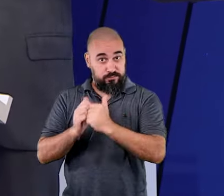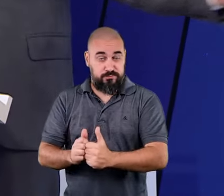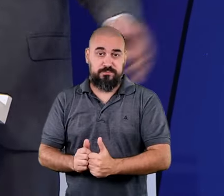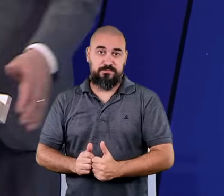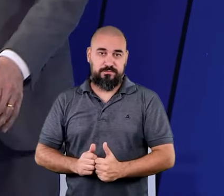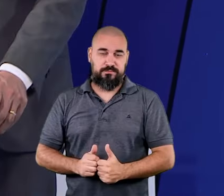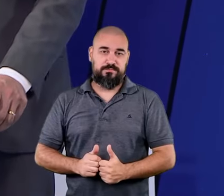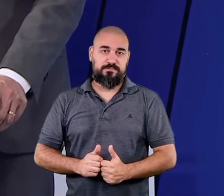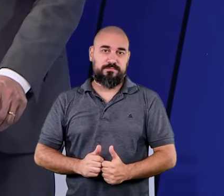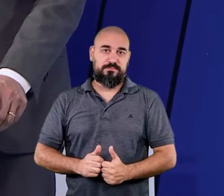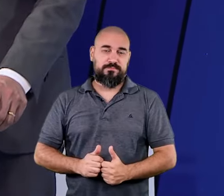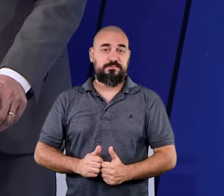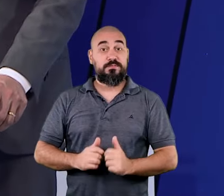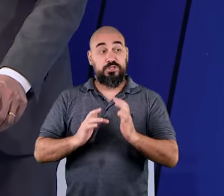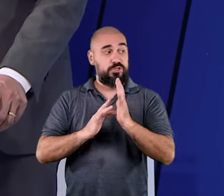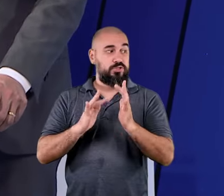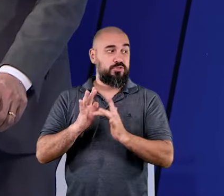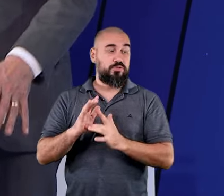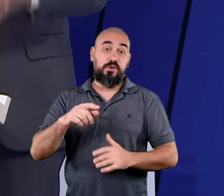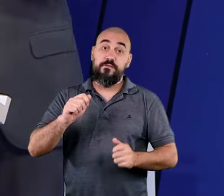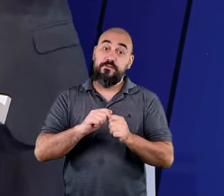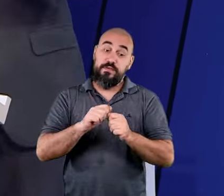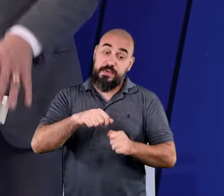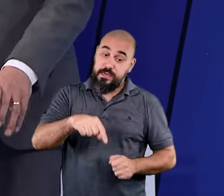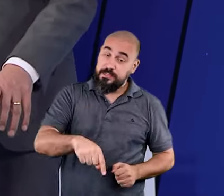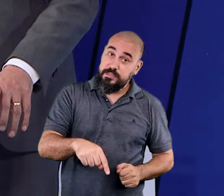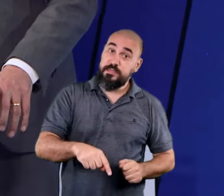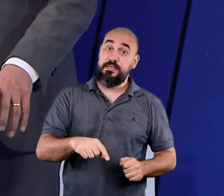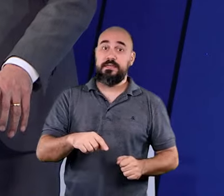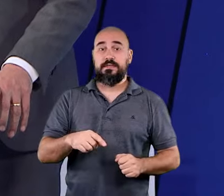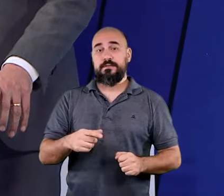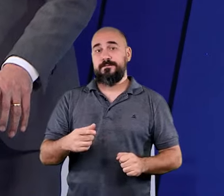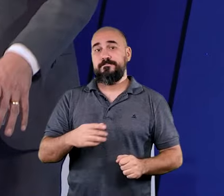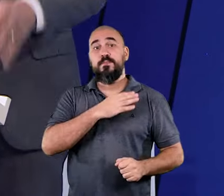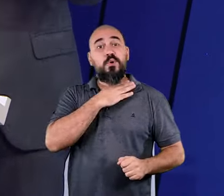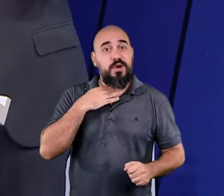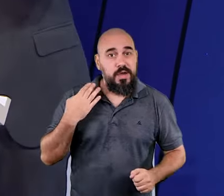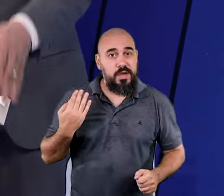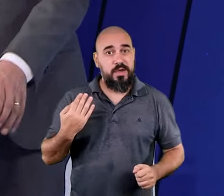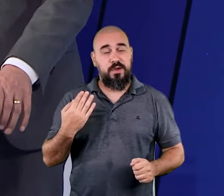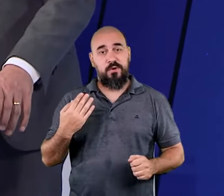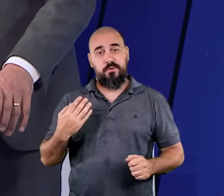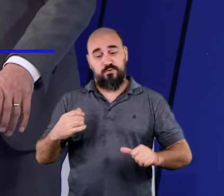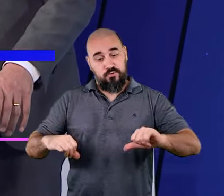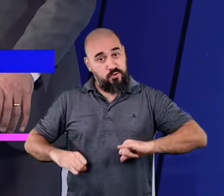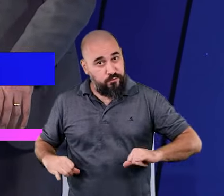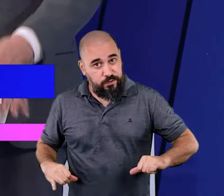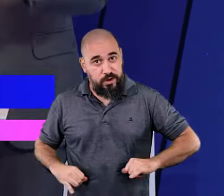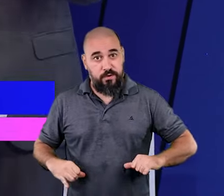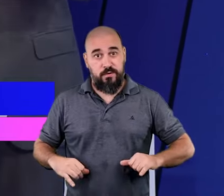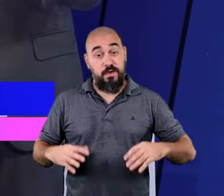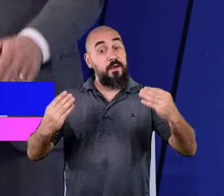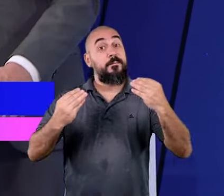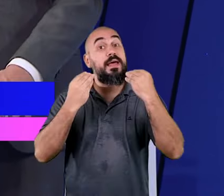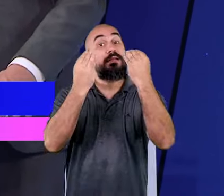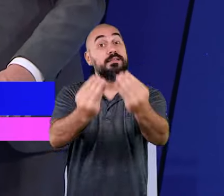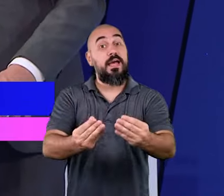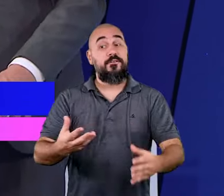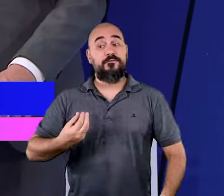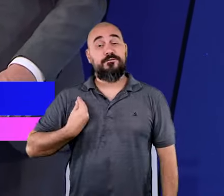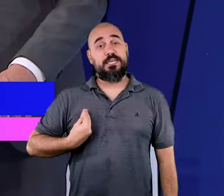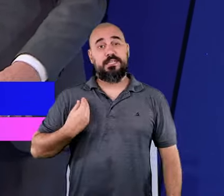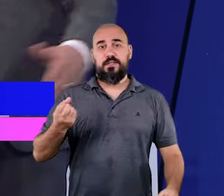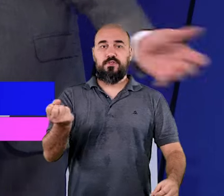Tudo que Cristo fez aqui na terra, a morte que Ele passou, é para te dar esperança, é para te dar uma nova